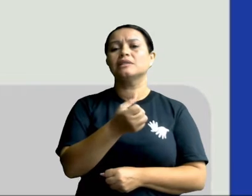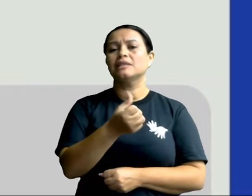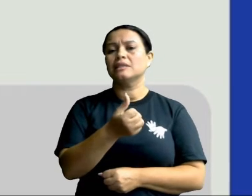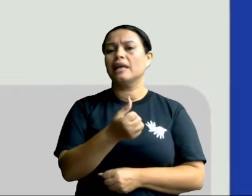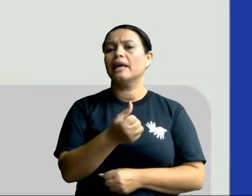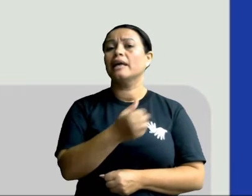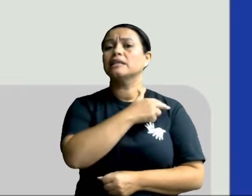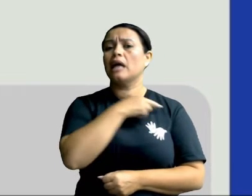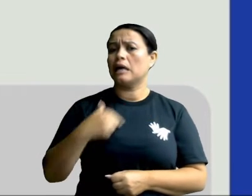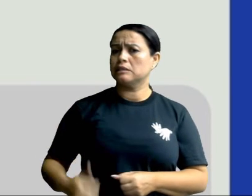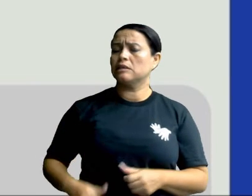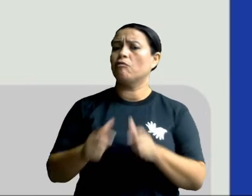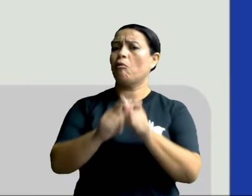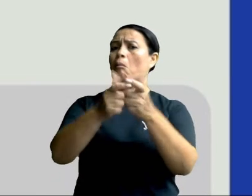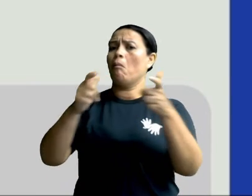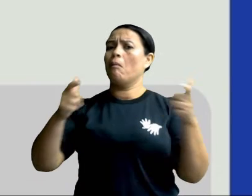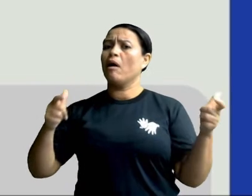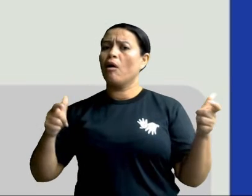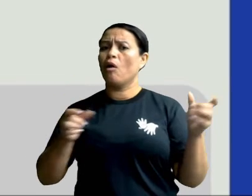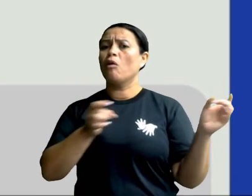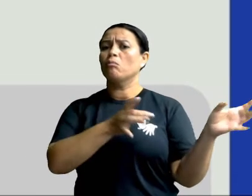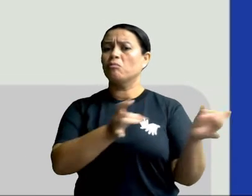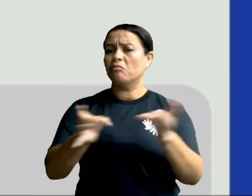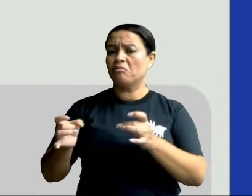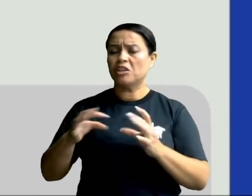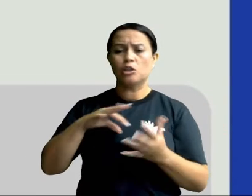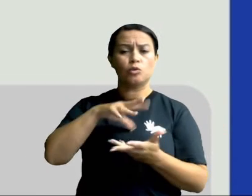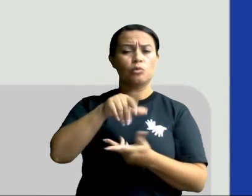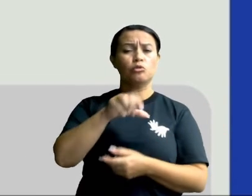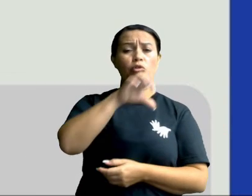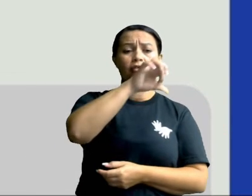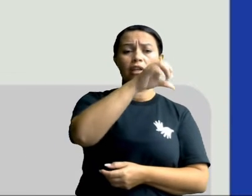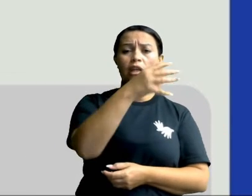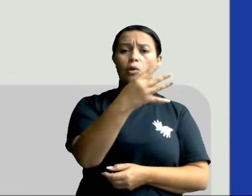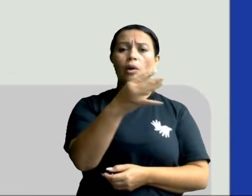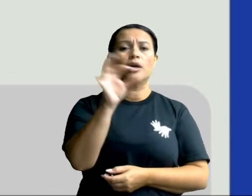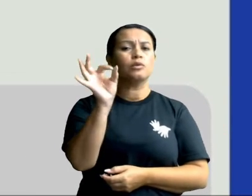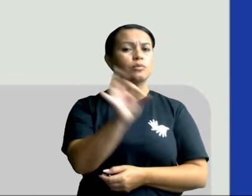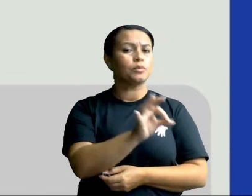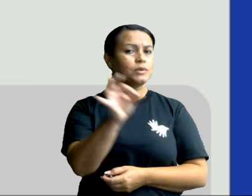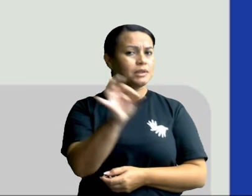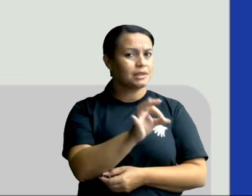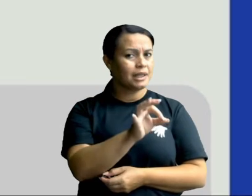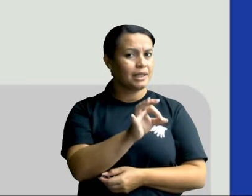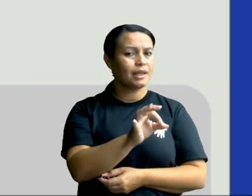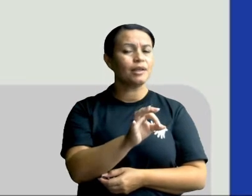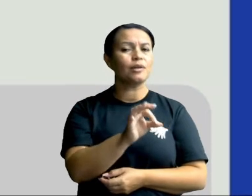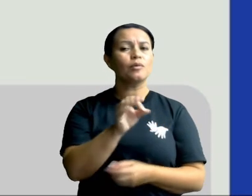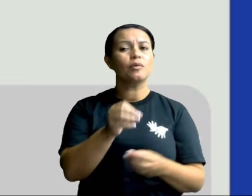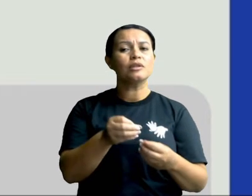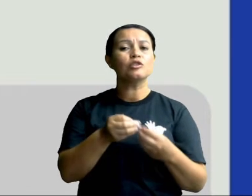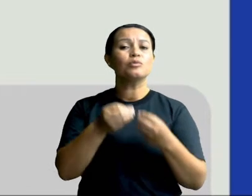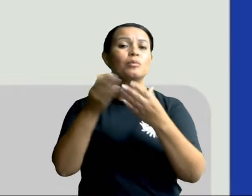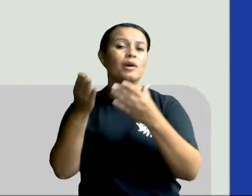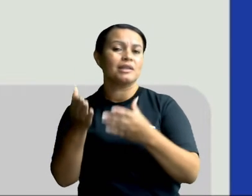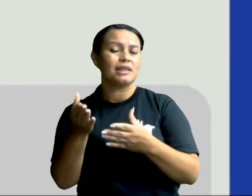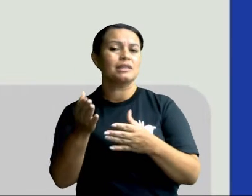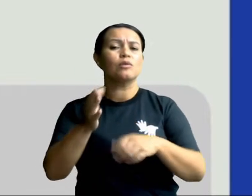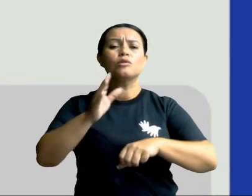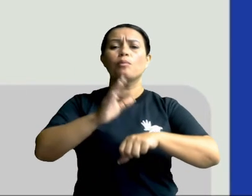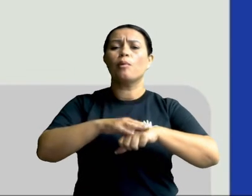foi o maior exportador de mercadorias do mundo. Aproximadamente 94% de suas exportações são constituídas de